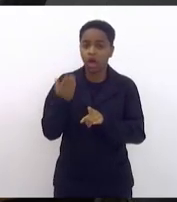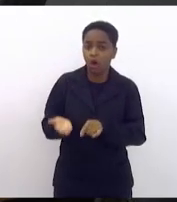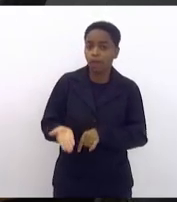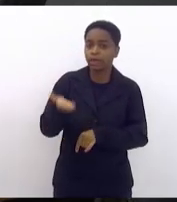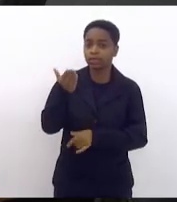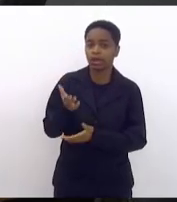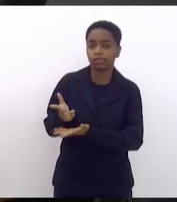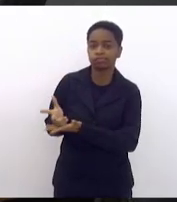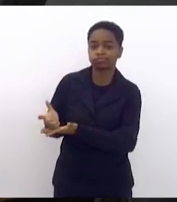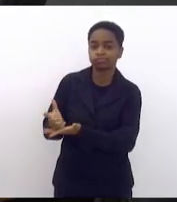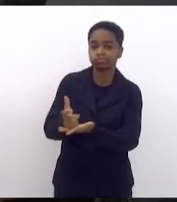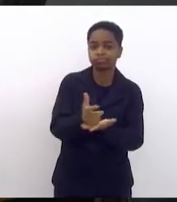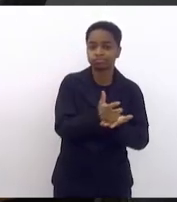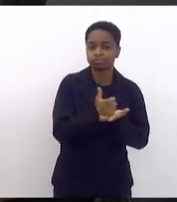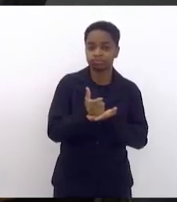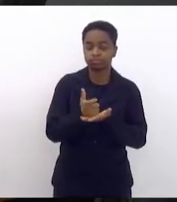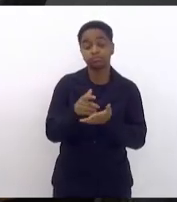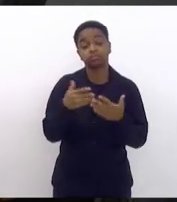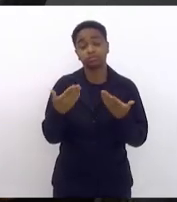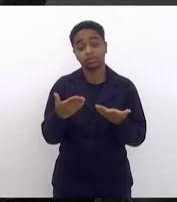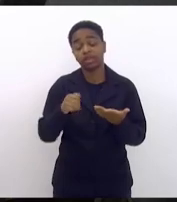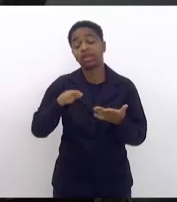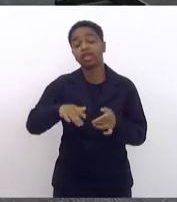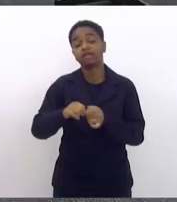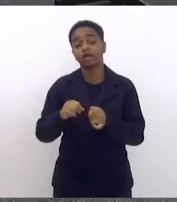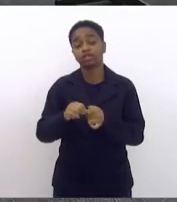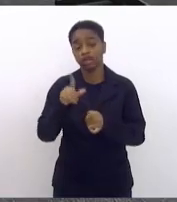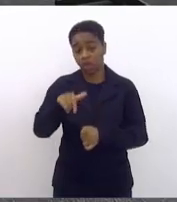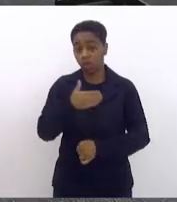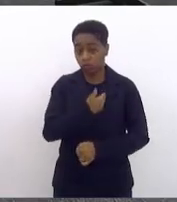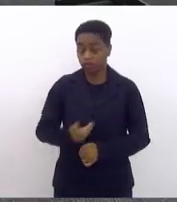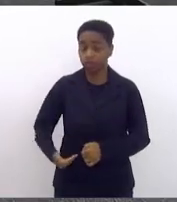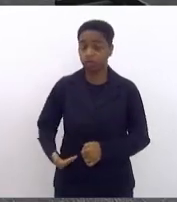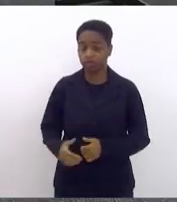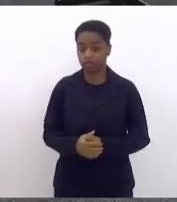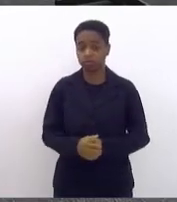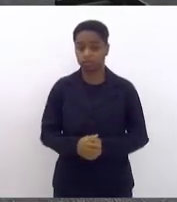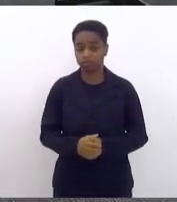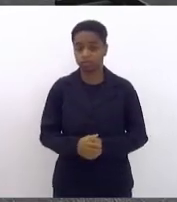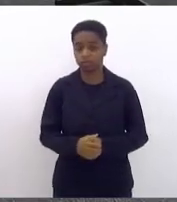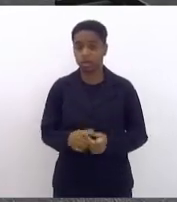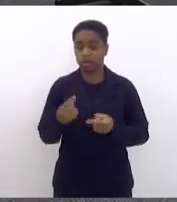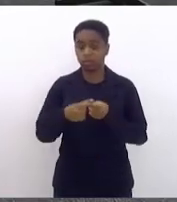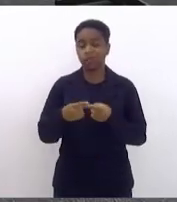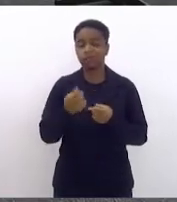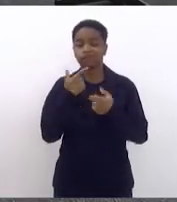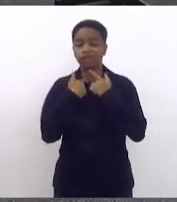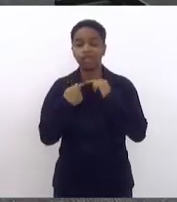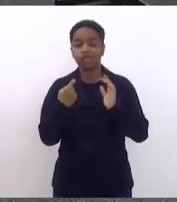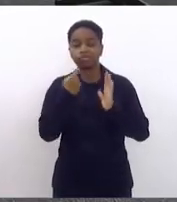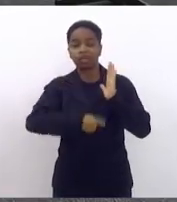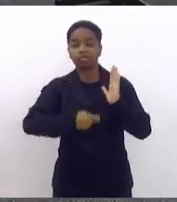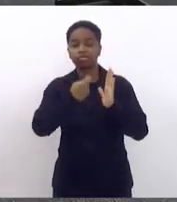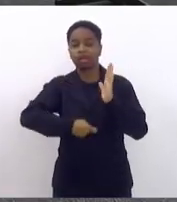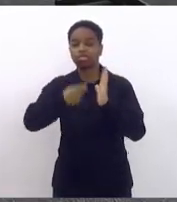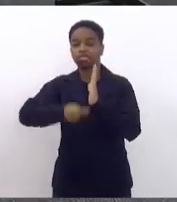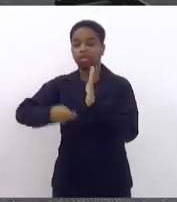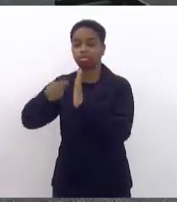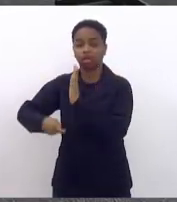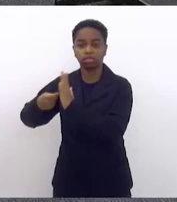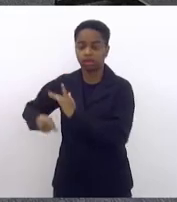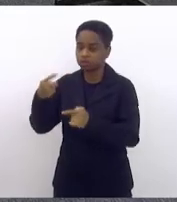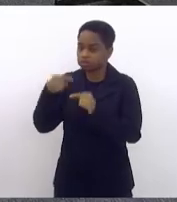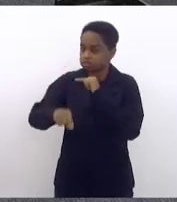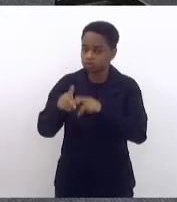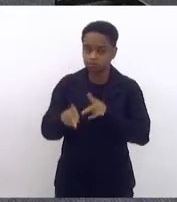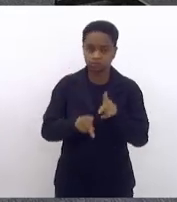arrecadação. Normalmente, quem faz isso é o governo, porque tudo de taxar é impopular. Então, o